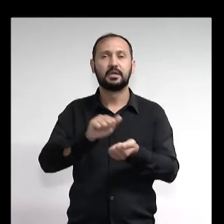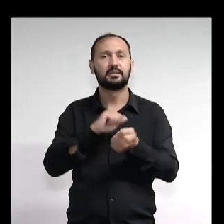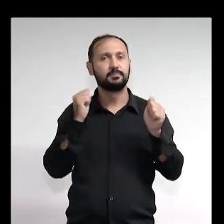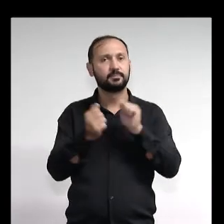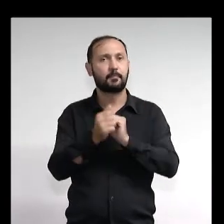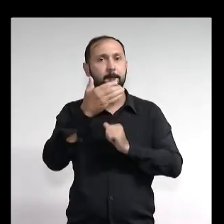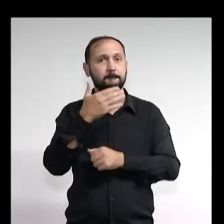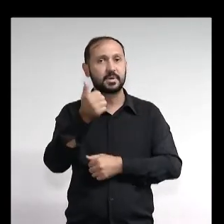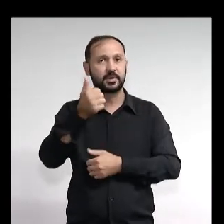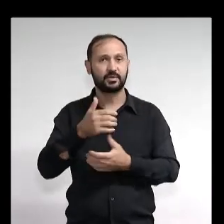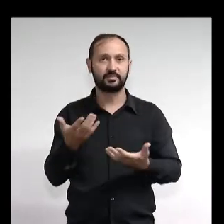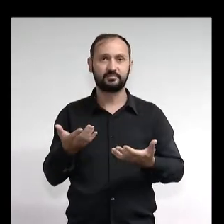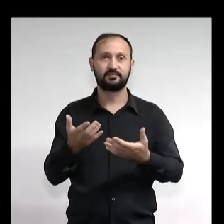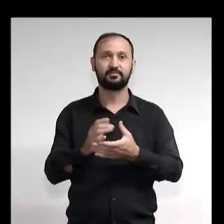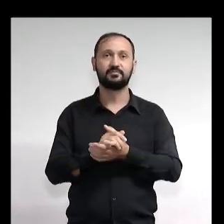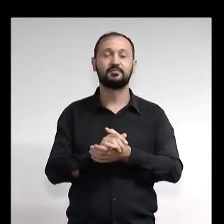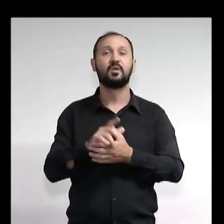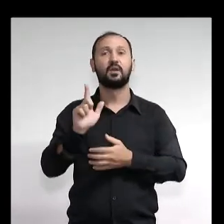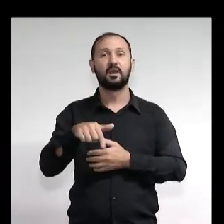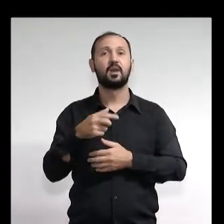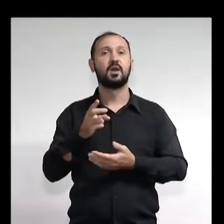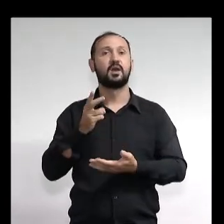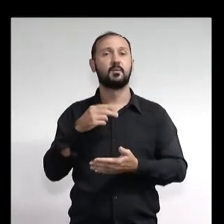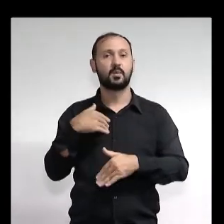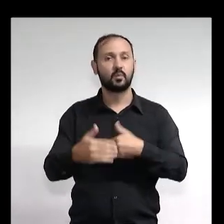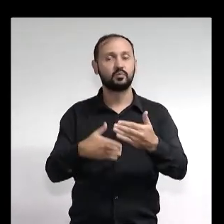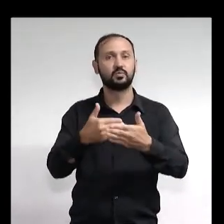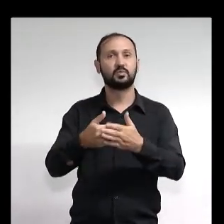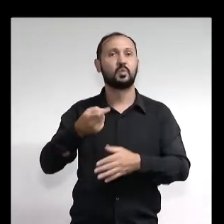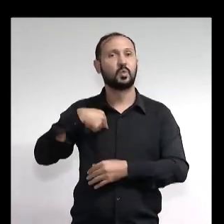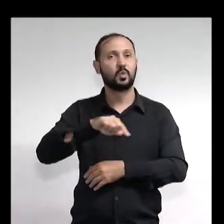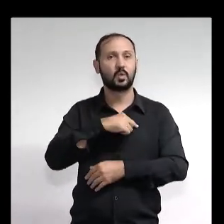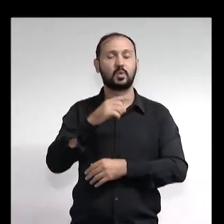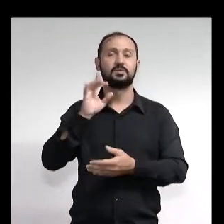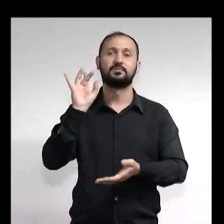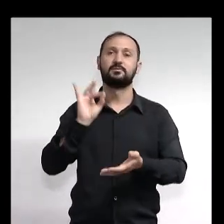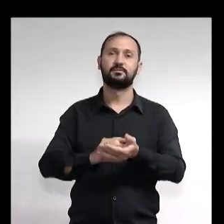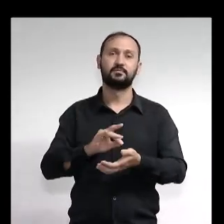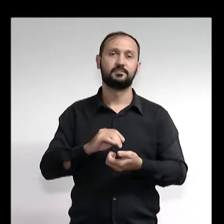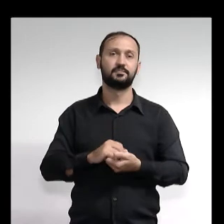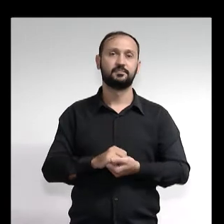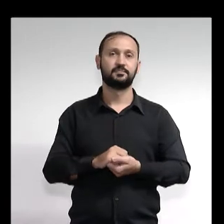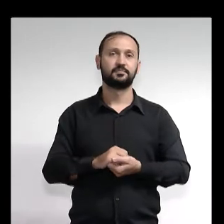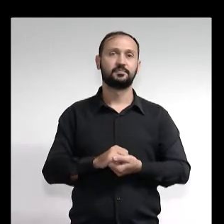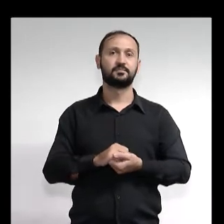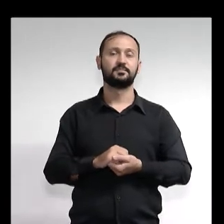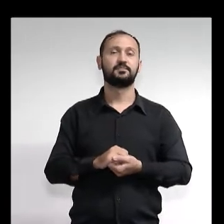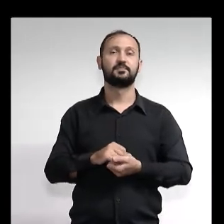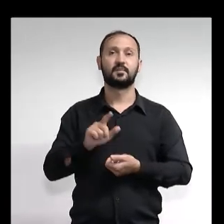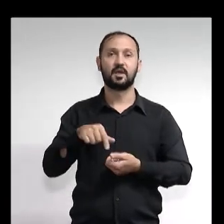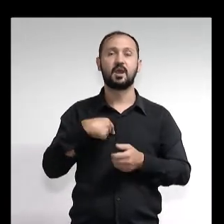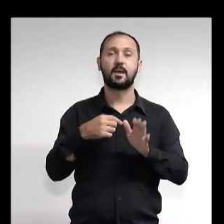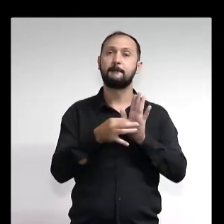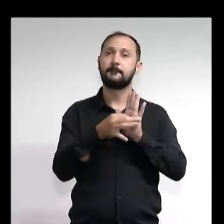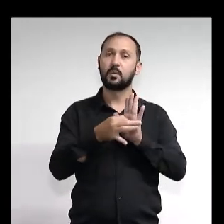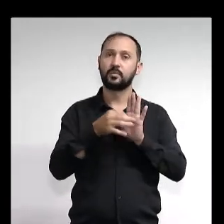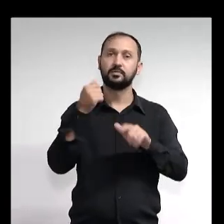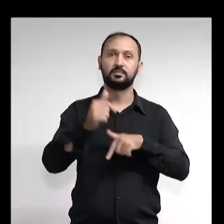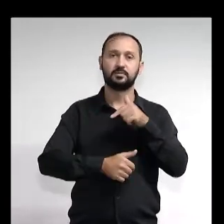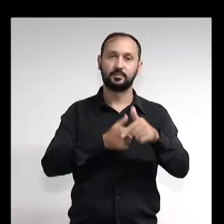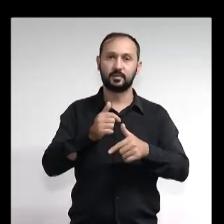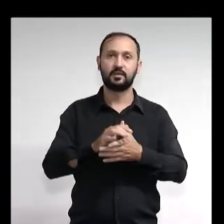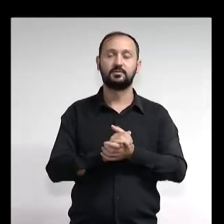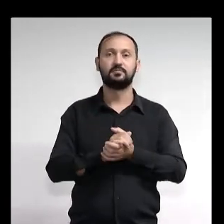certo, a gente precisa adaptar melhor, melhorar essa parte. Tudo isso é uma construção nossa, da nossa realidade, mas essa é